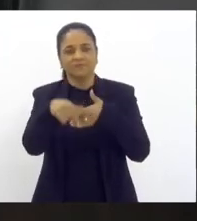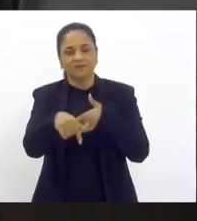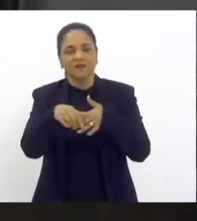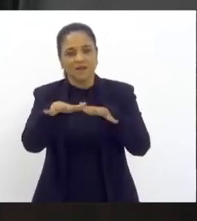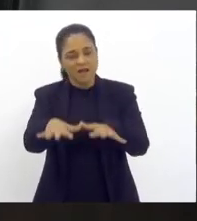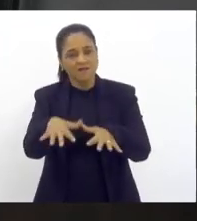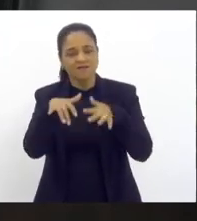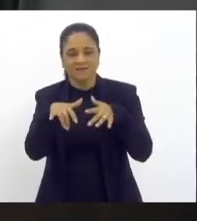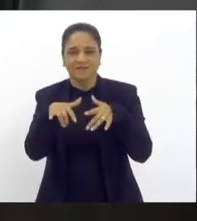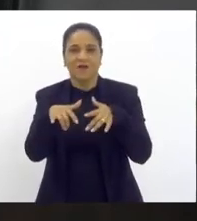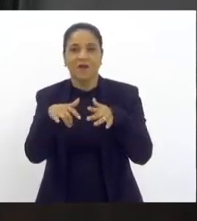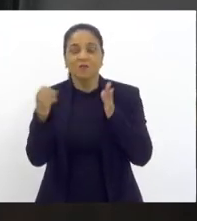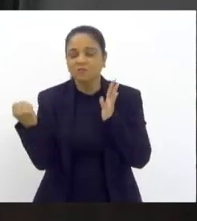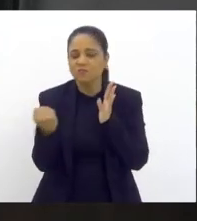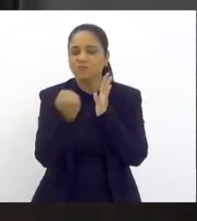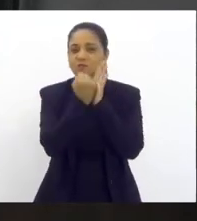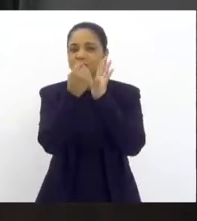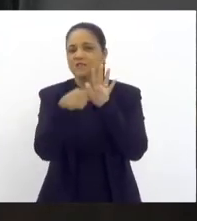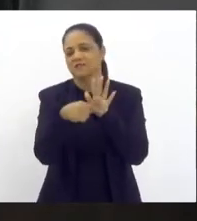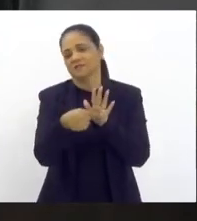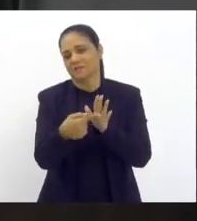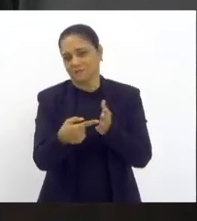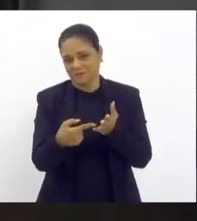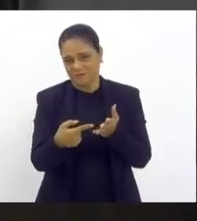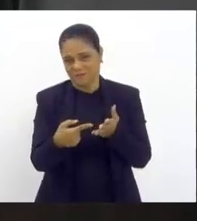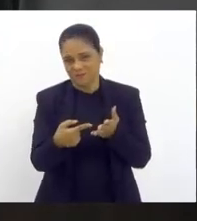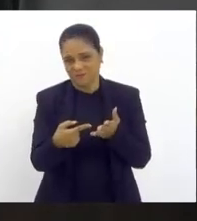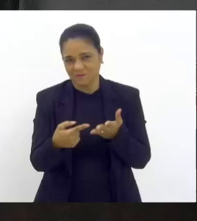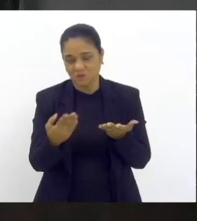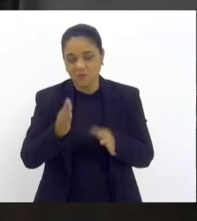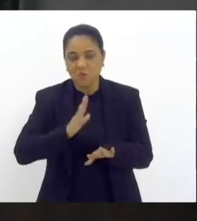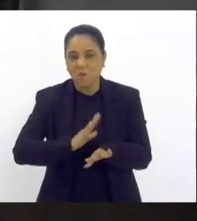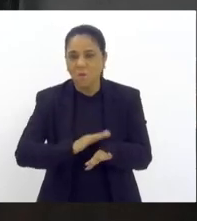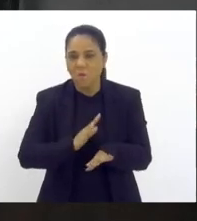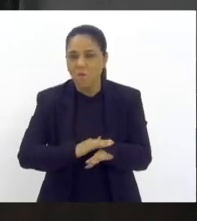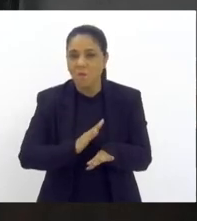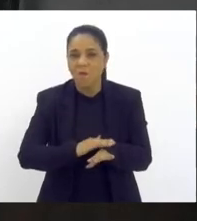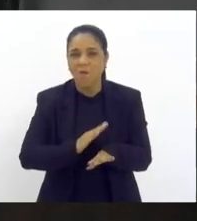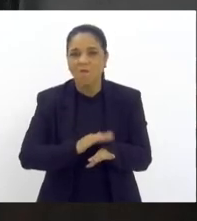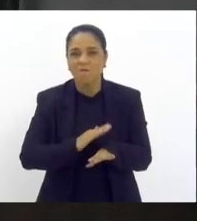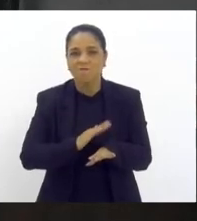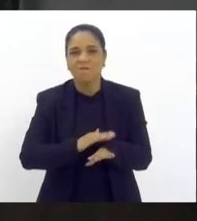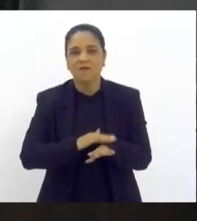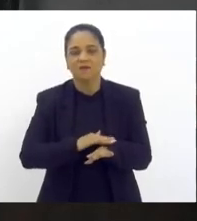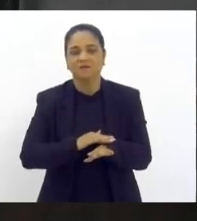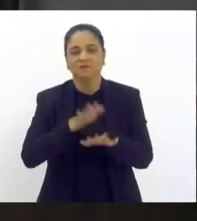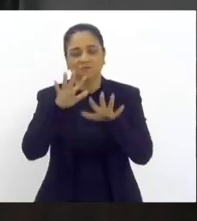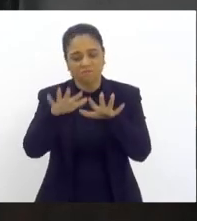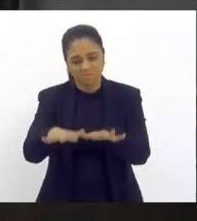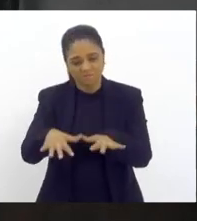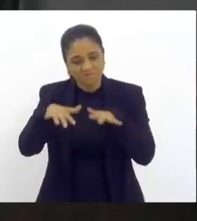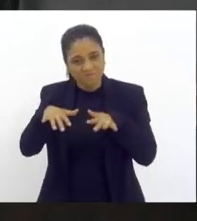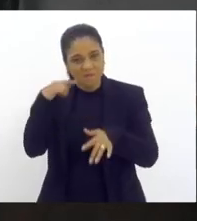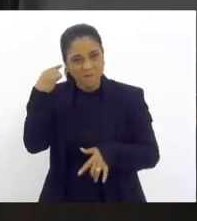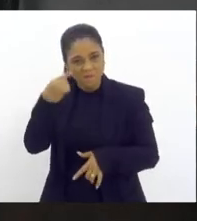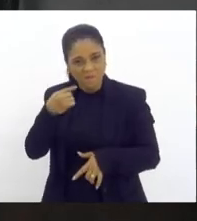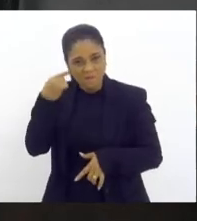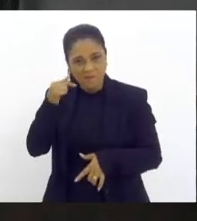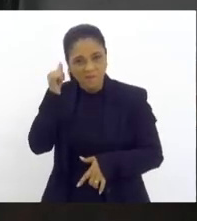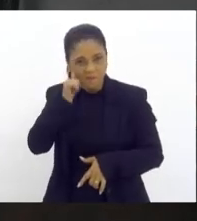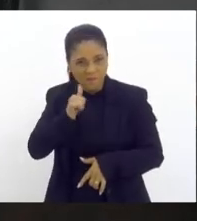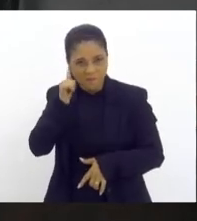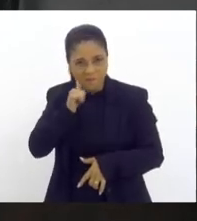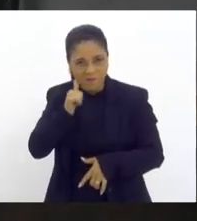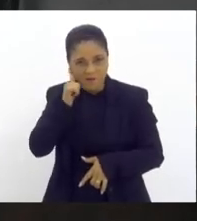compreendem, mas o simbolismo deste momento tem para nós, parlamentares, da